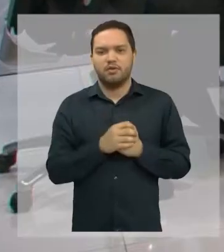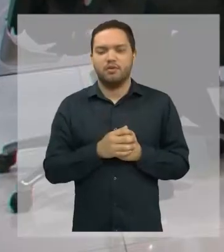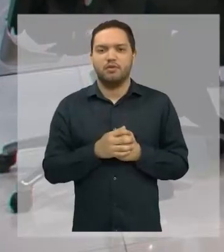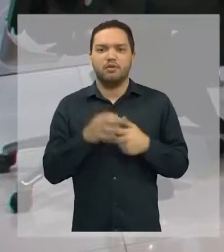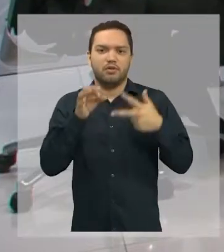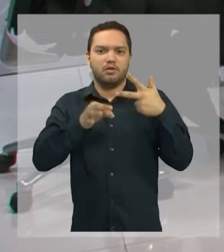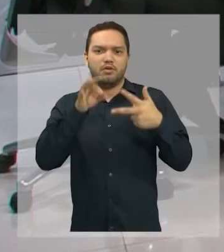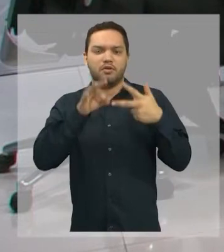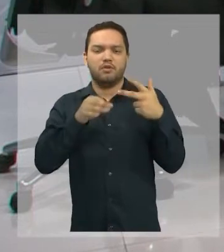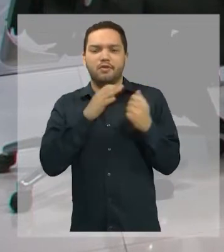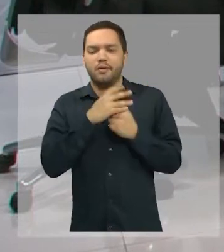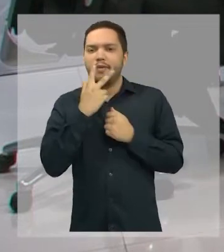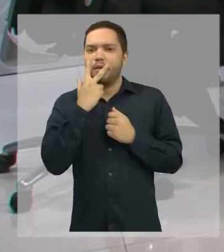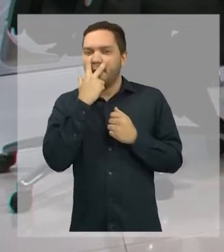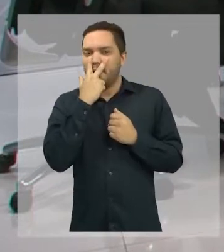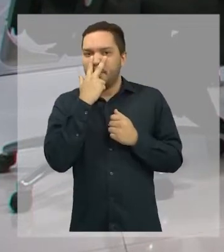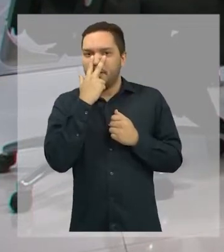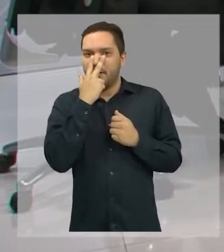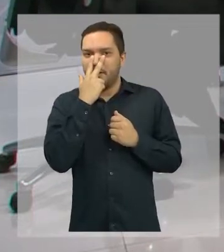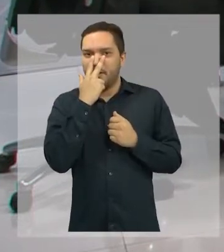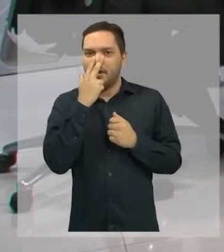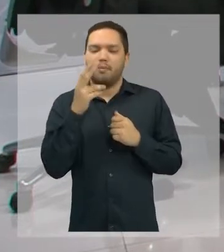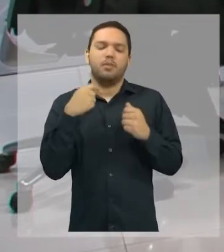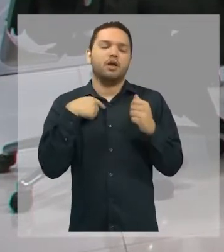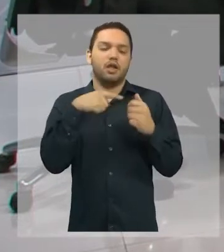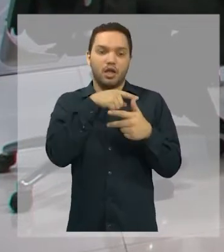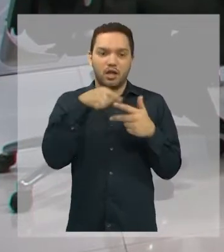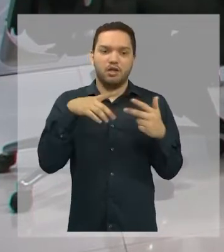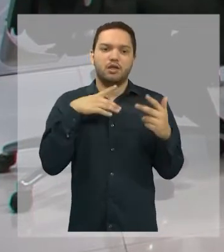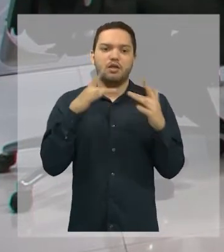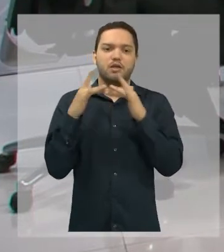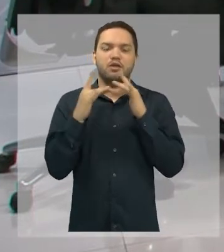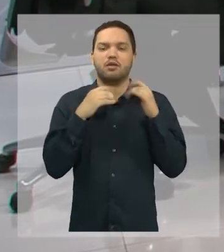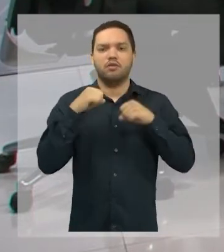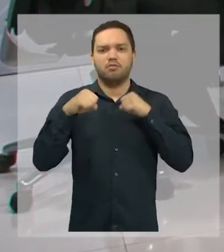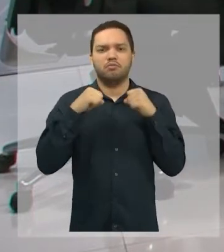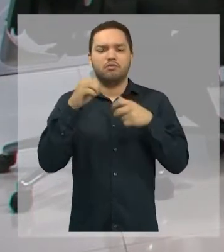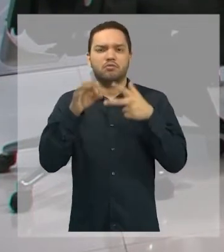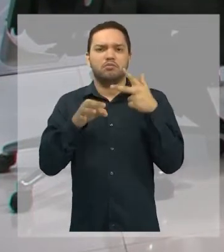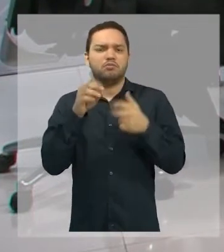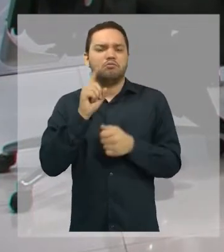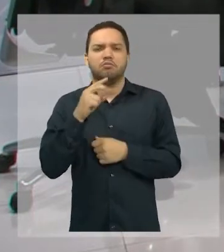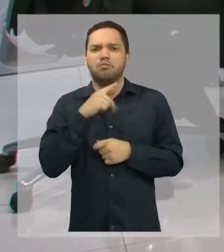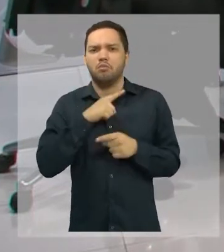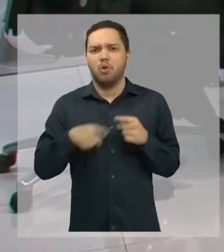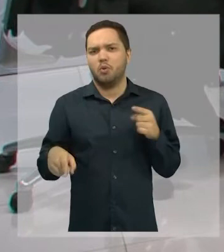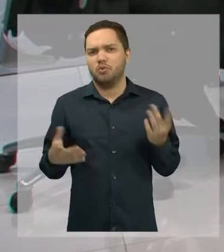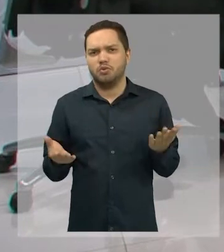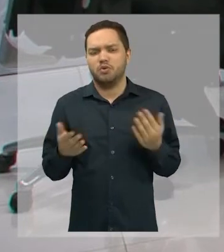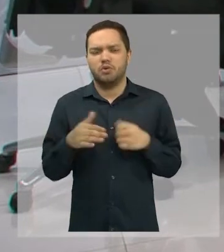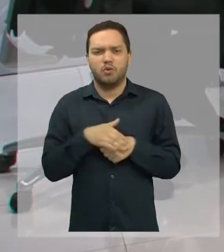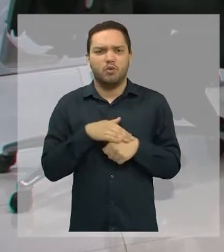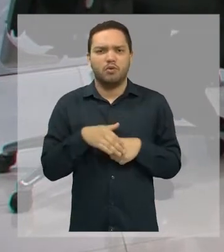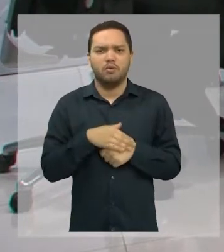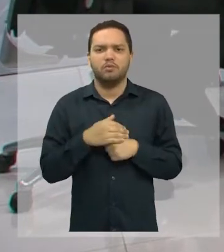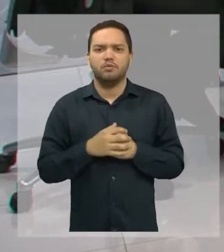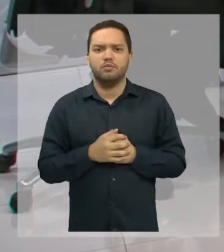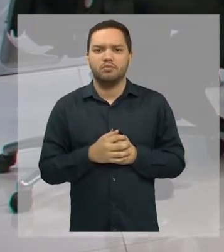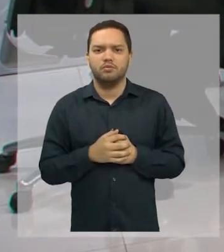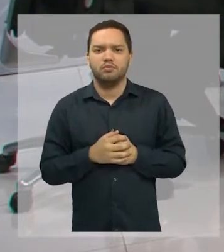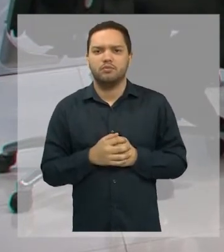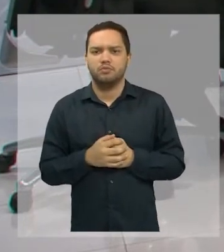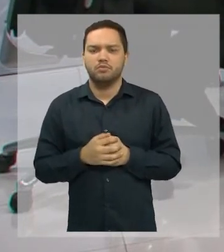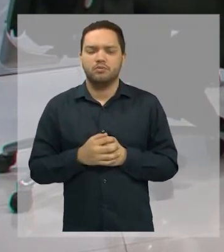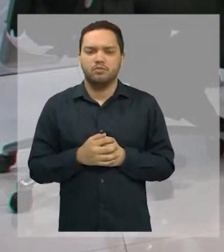Legislativo e executivo, eles são expostos à crítica, eles convivem com o debate. O judiciário não pode. Eu só tenho alguma